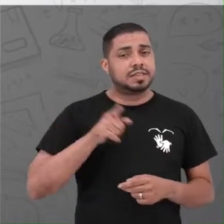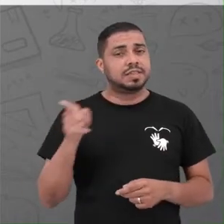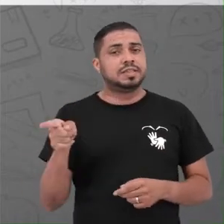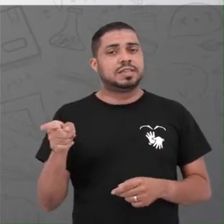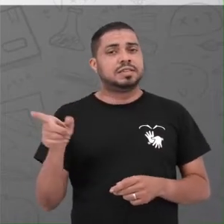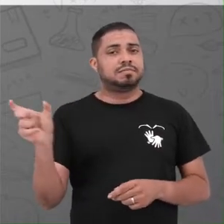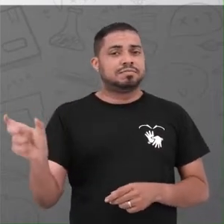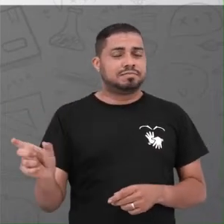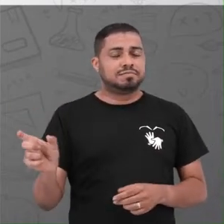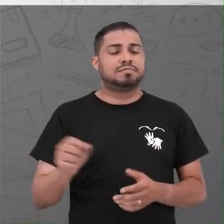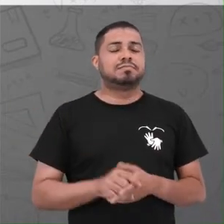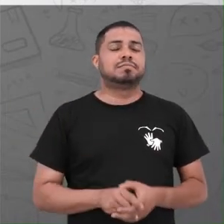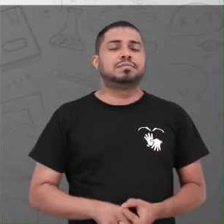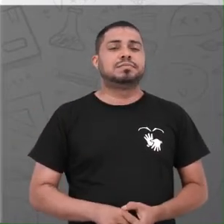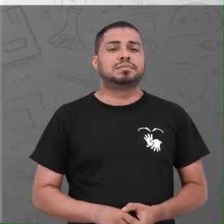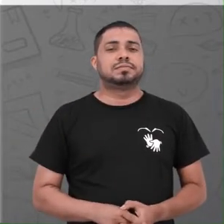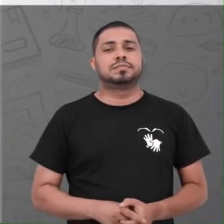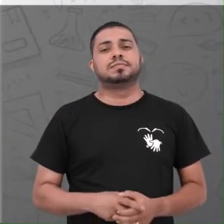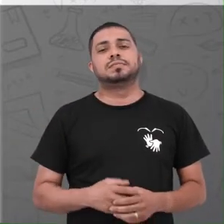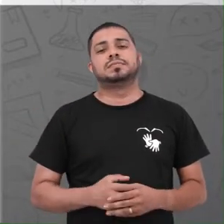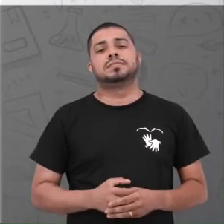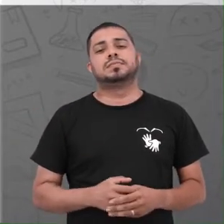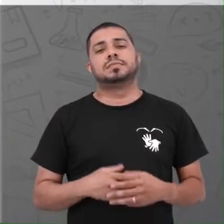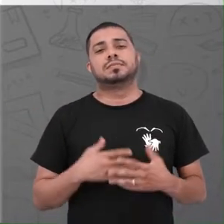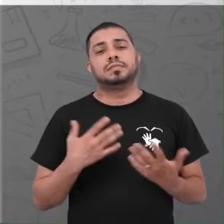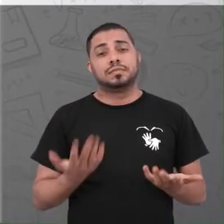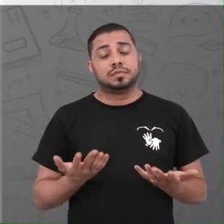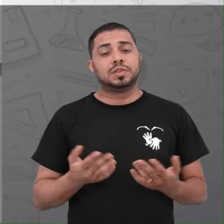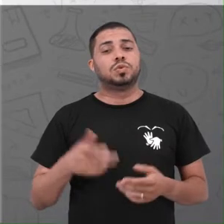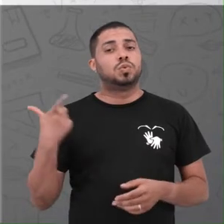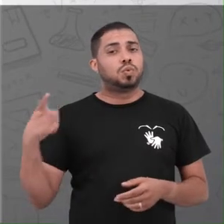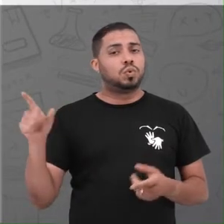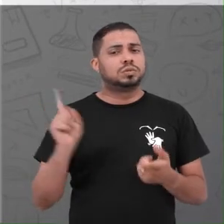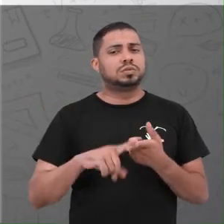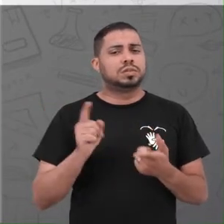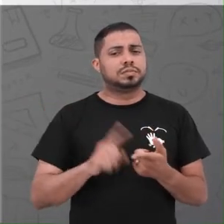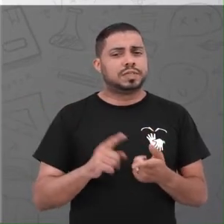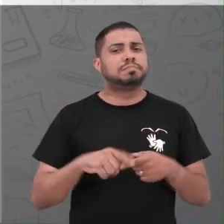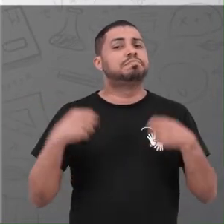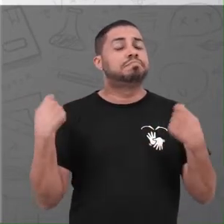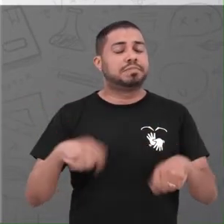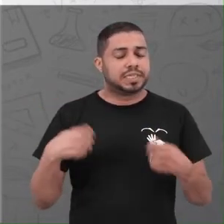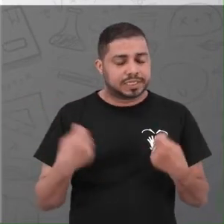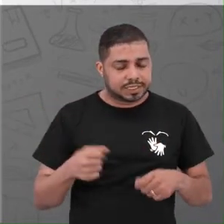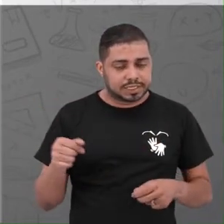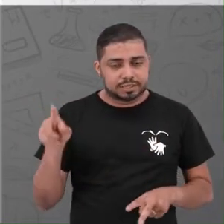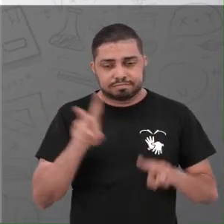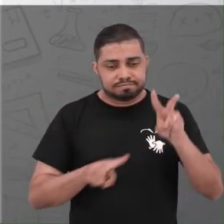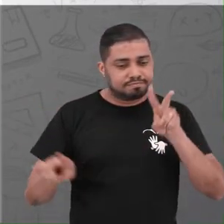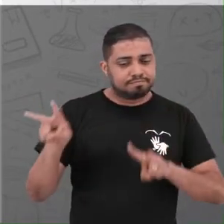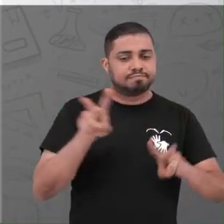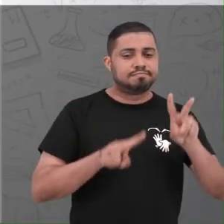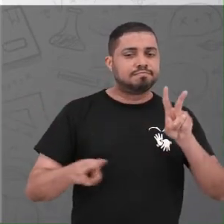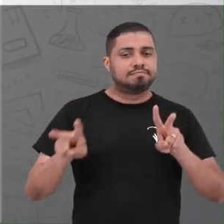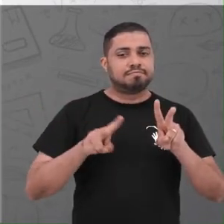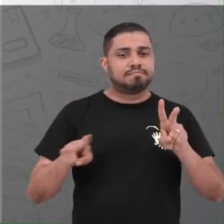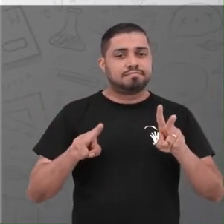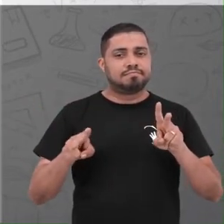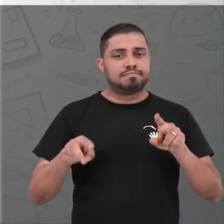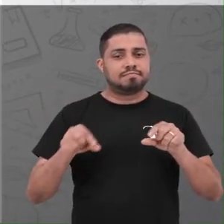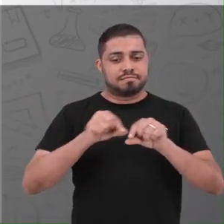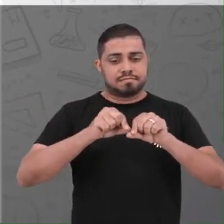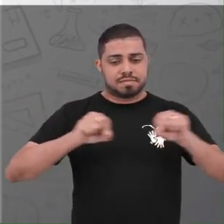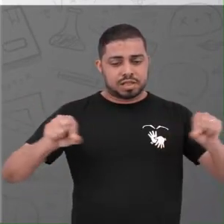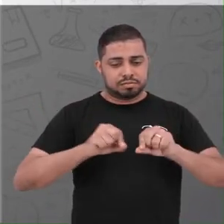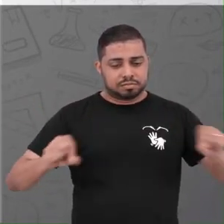deve fazer, deve ser evitado. Então, outro ponto que a gente tem que ficar atento na cotagem é a questão do alinhamento das